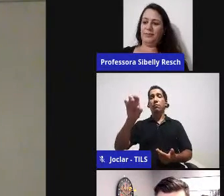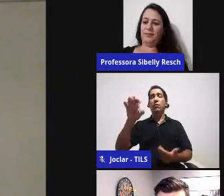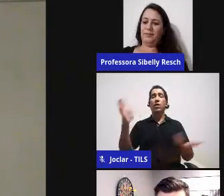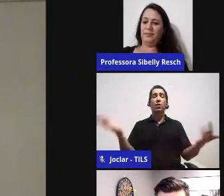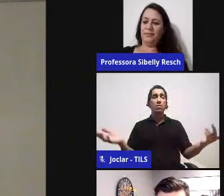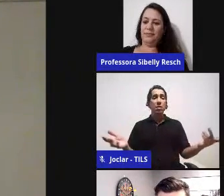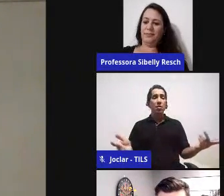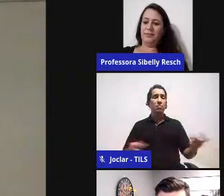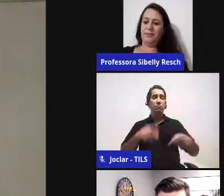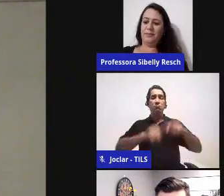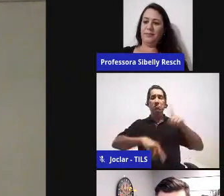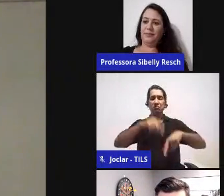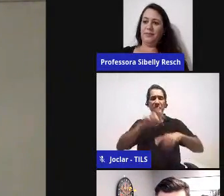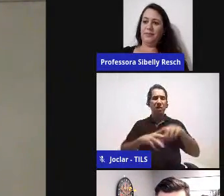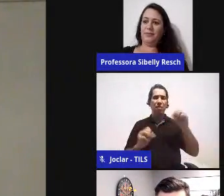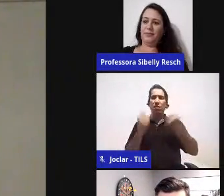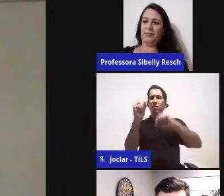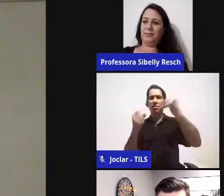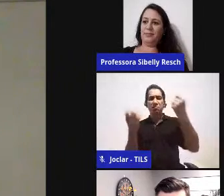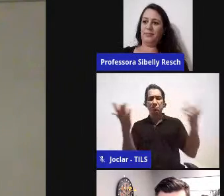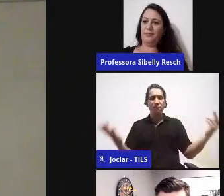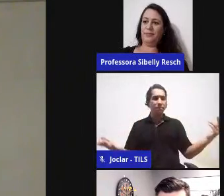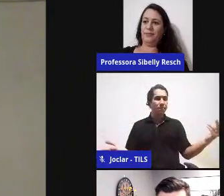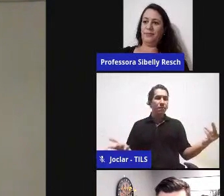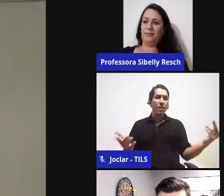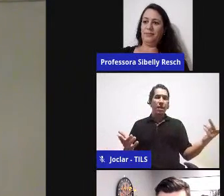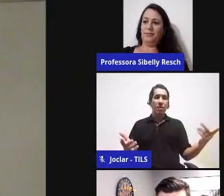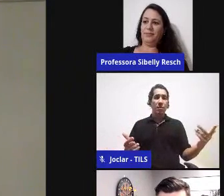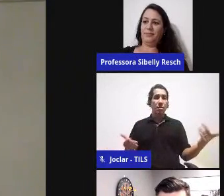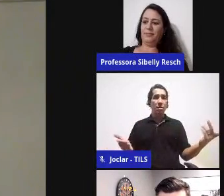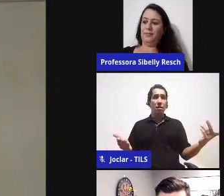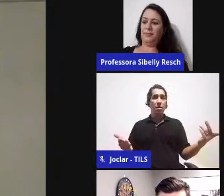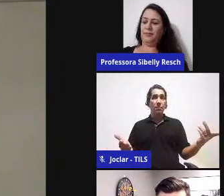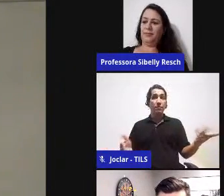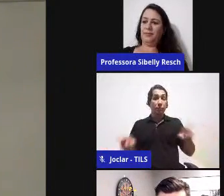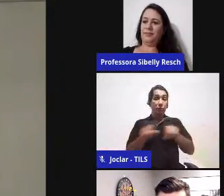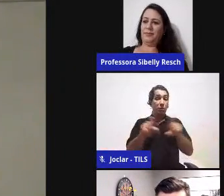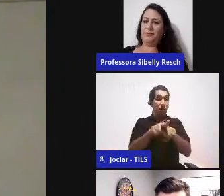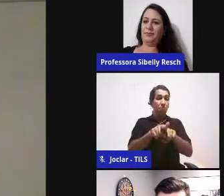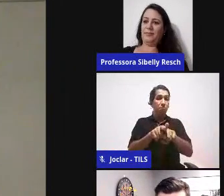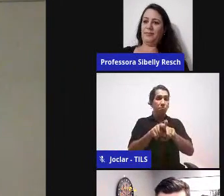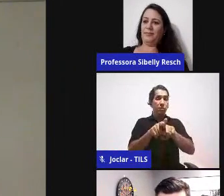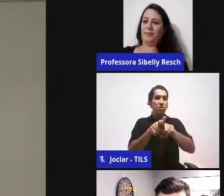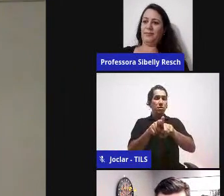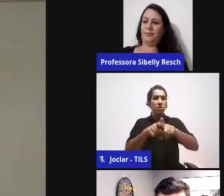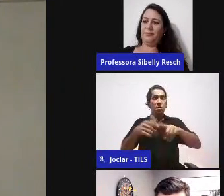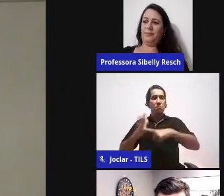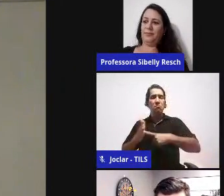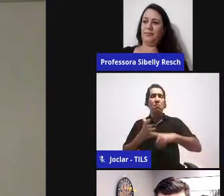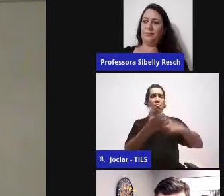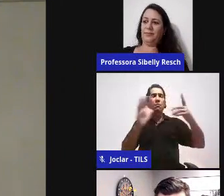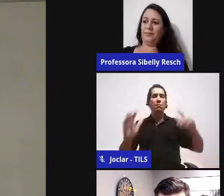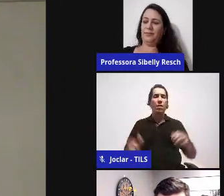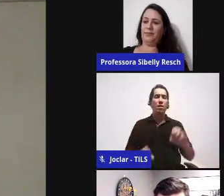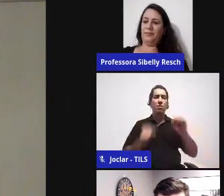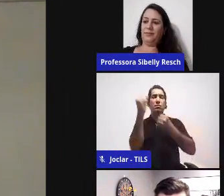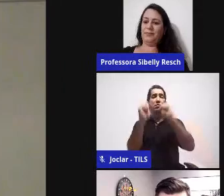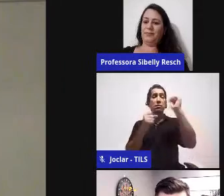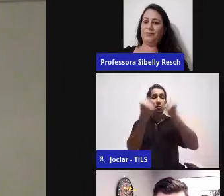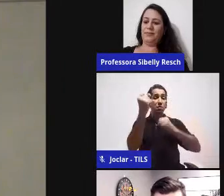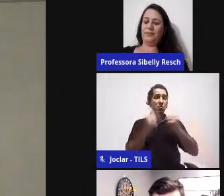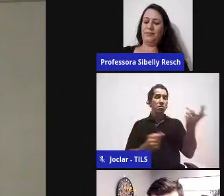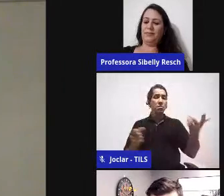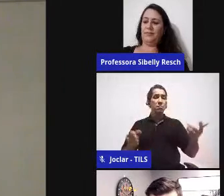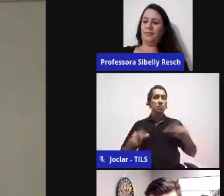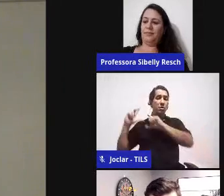tradicionais, eles podem ser devidamente, digamos assim, revitalizados, né?